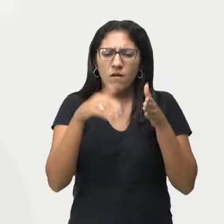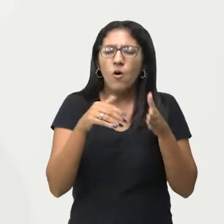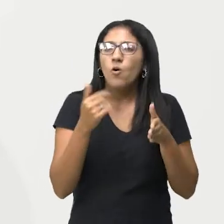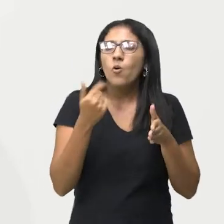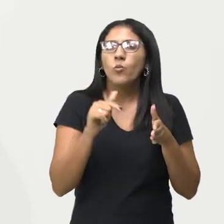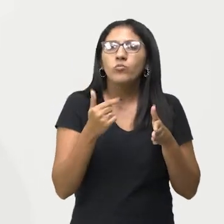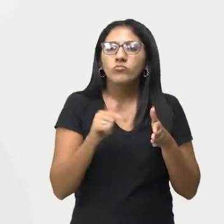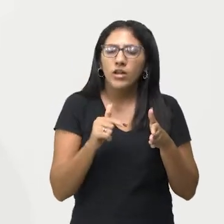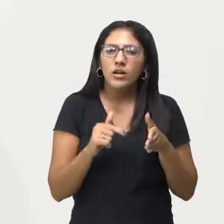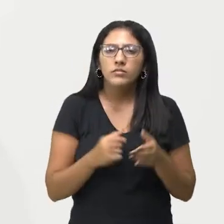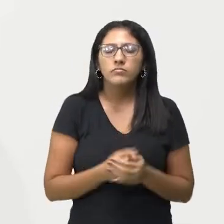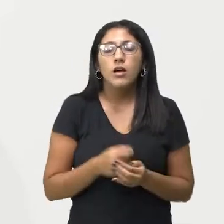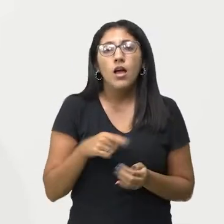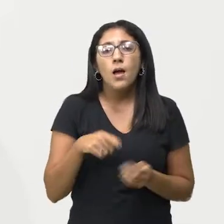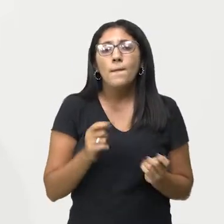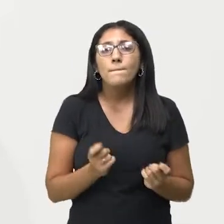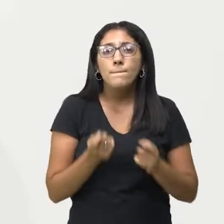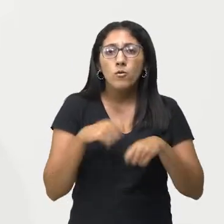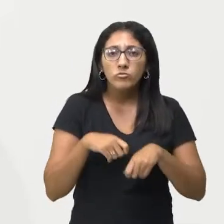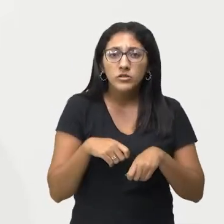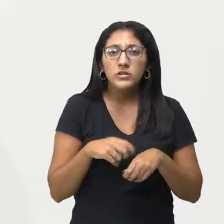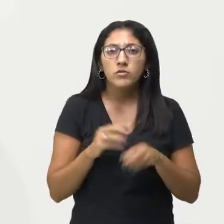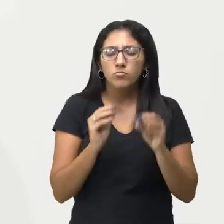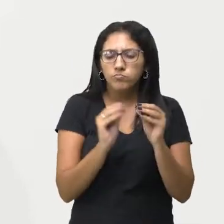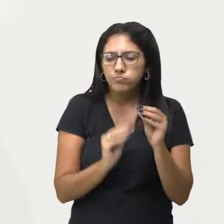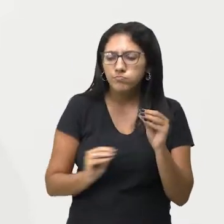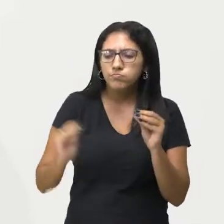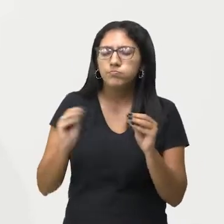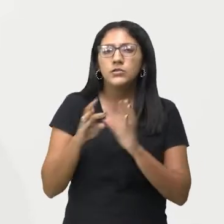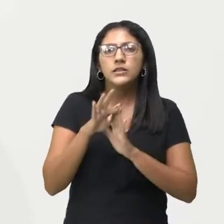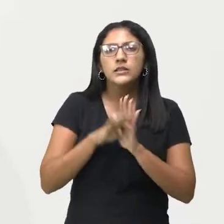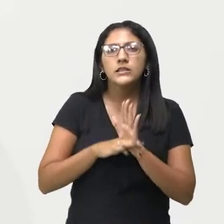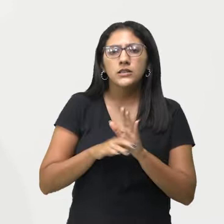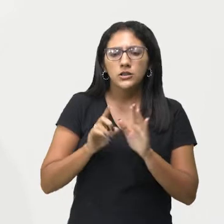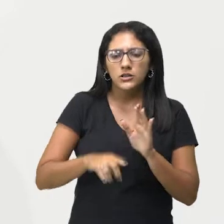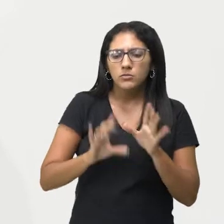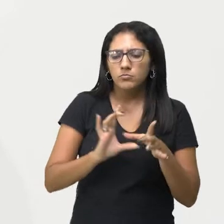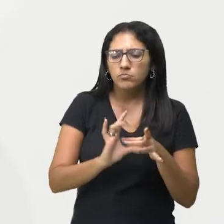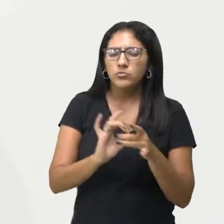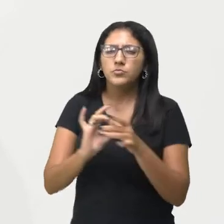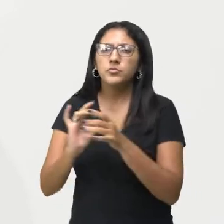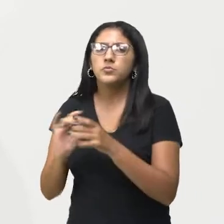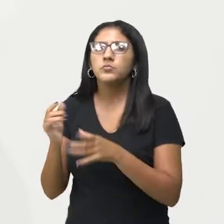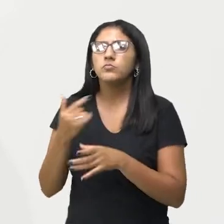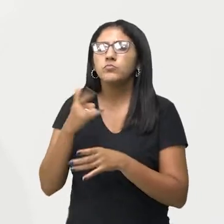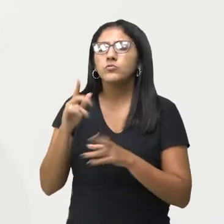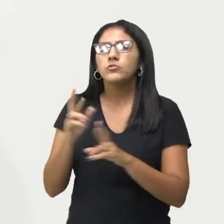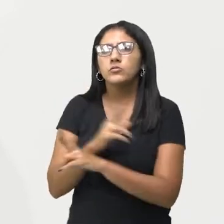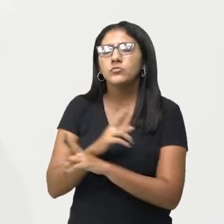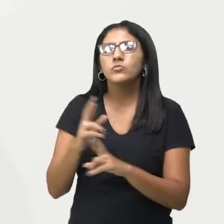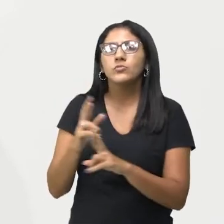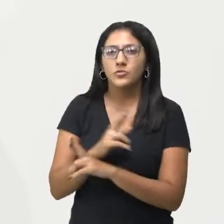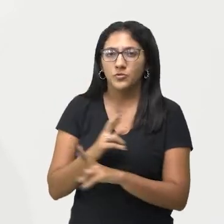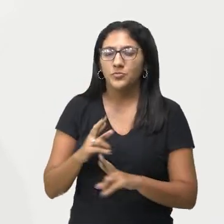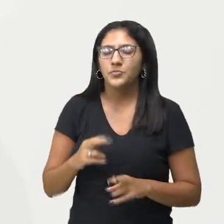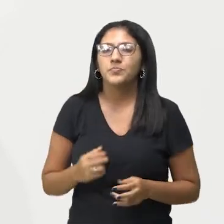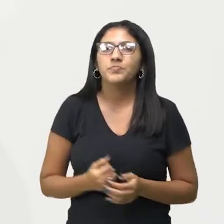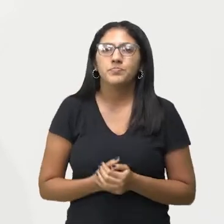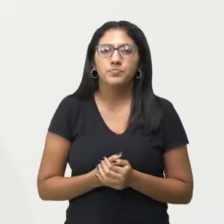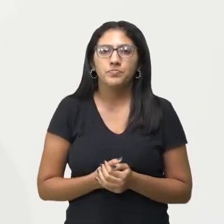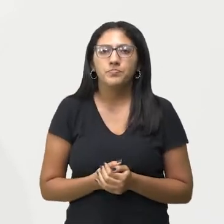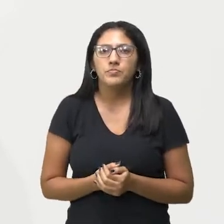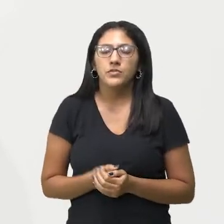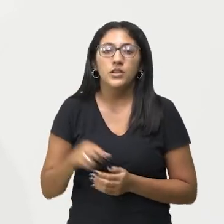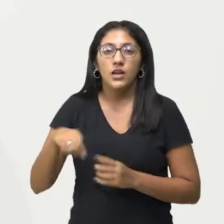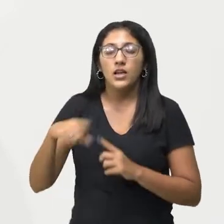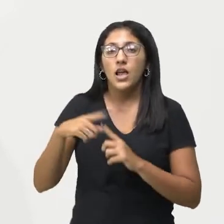você faça movimentos de leitura indo de um texto para o outro, como a gente observou lá na ilustração. E